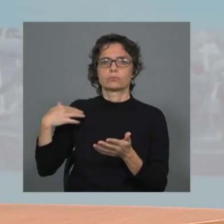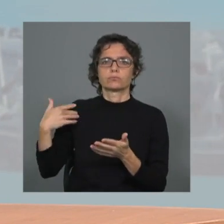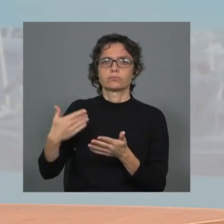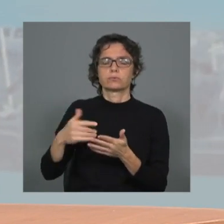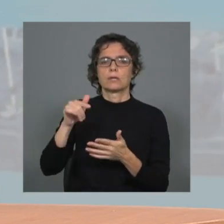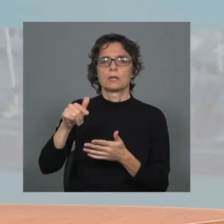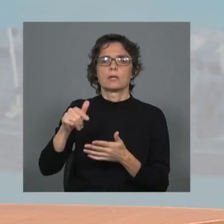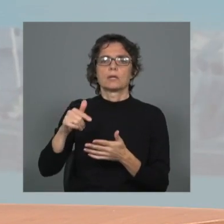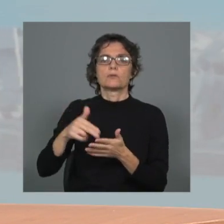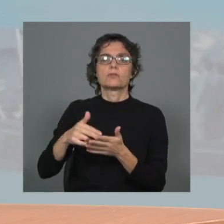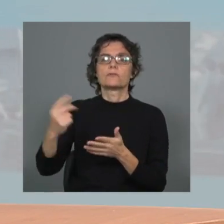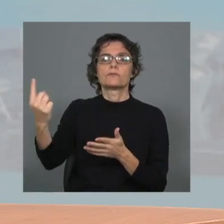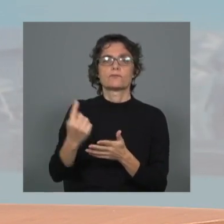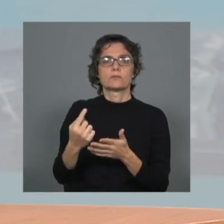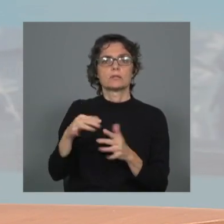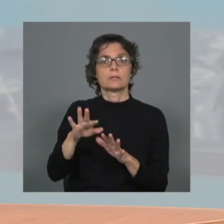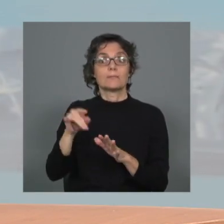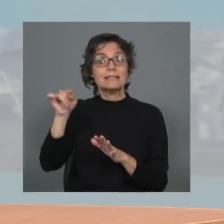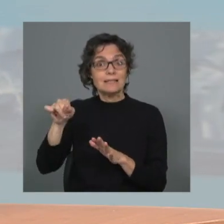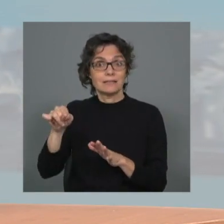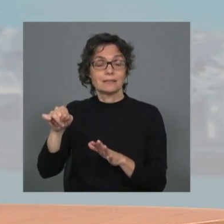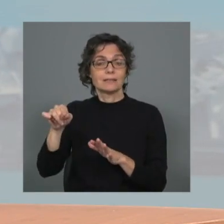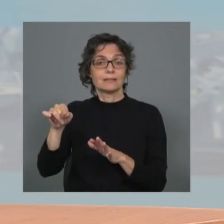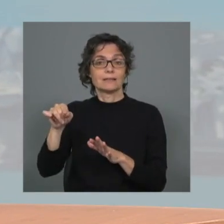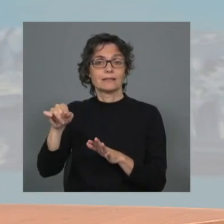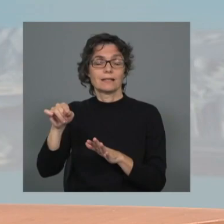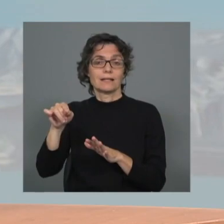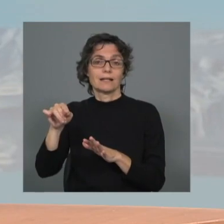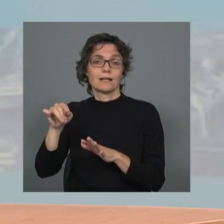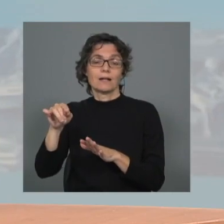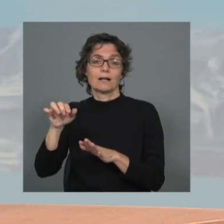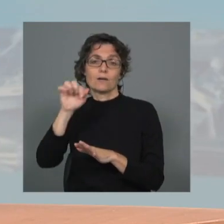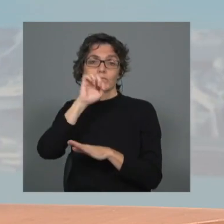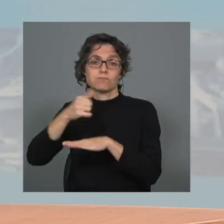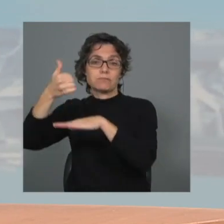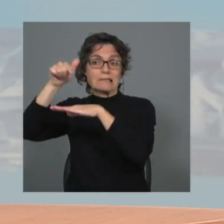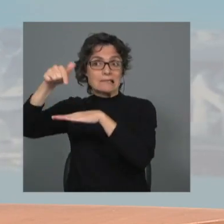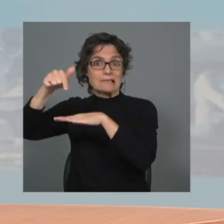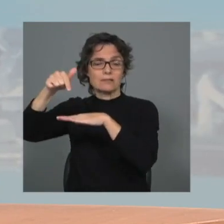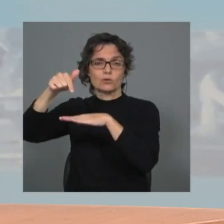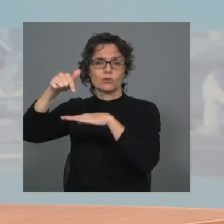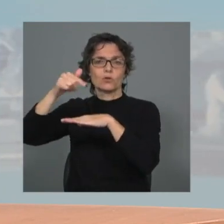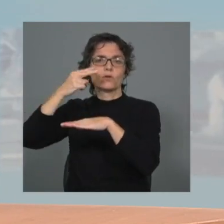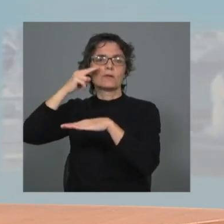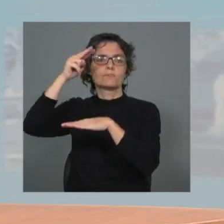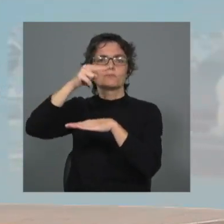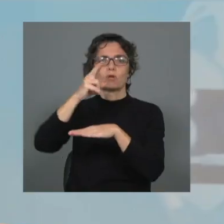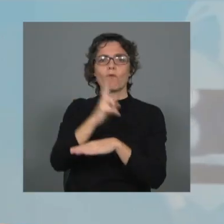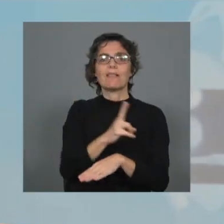Ortodoxa, mas como o arcebispo ortodoxo vai à Embaixada da Santa Sé, porque é isso que tecnicamente vai ao território do Vaticano cumprimentar o